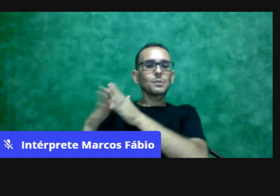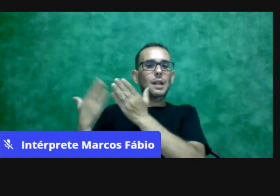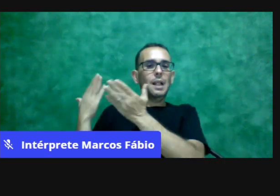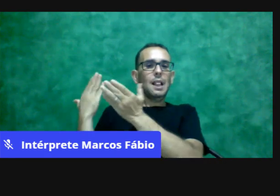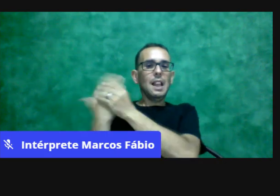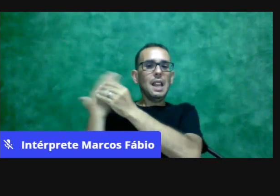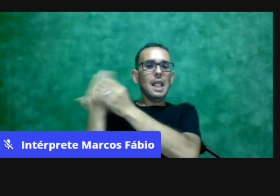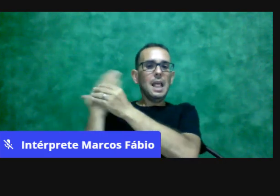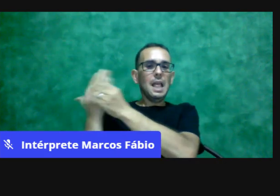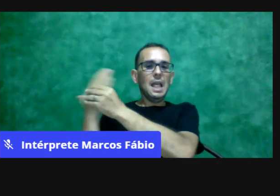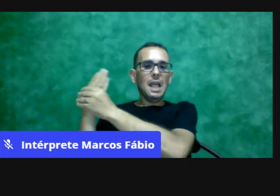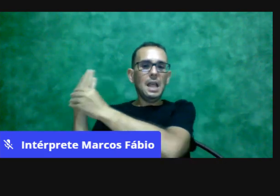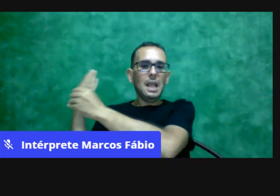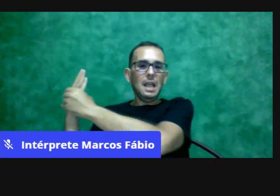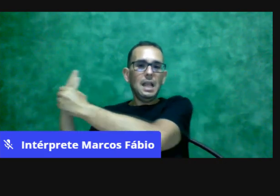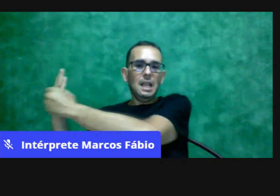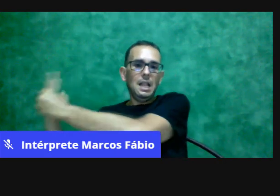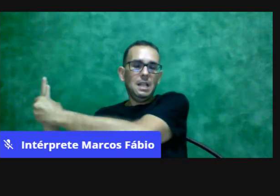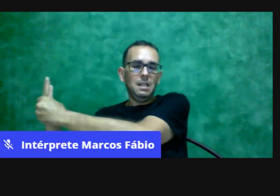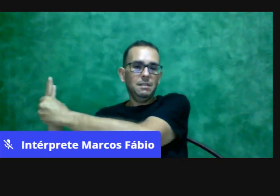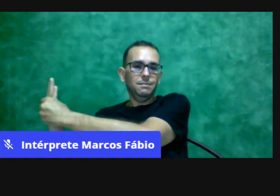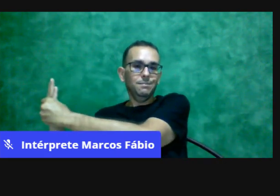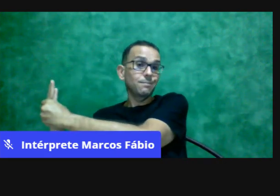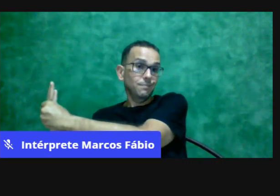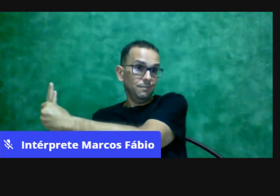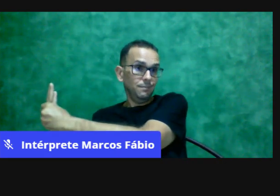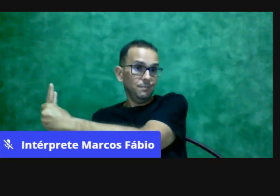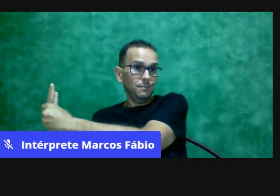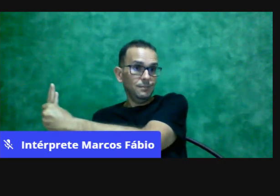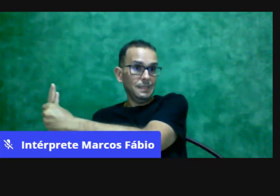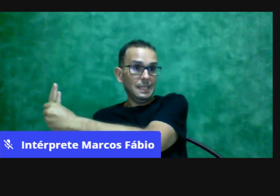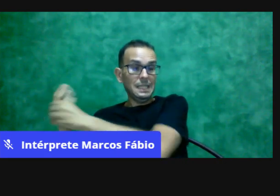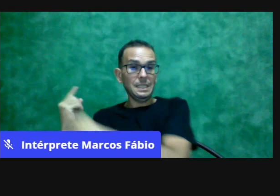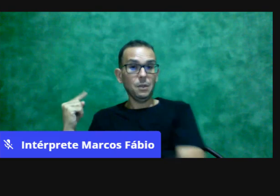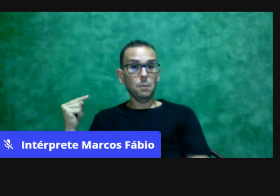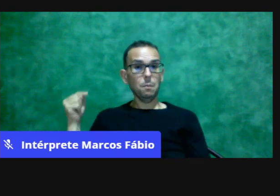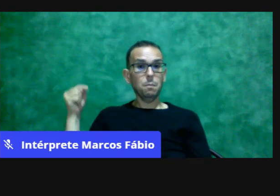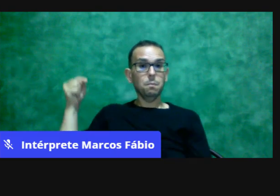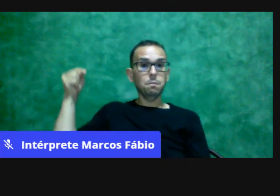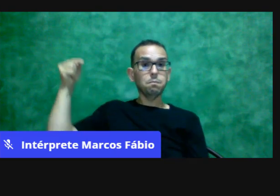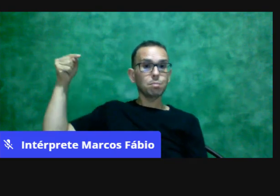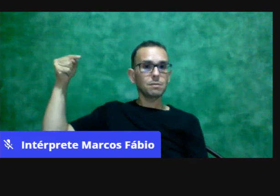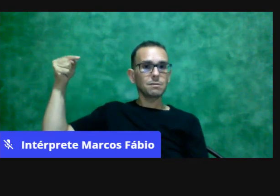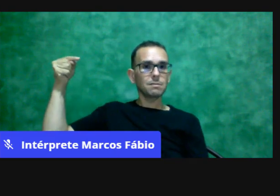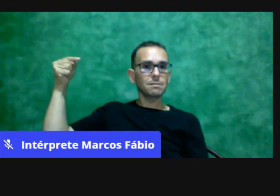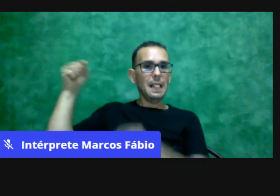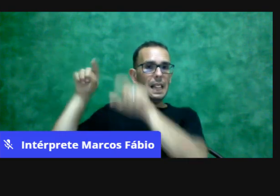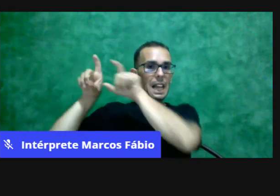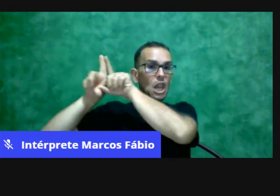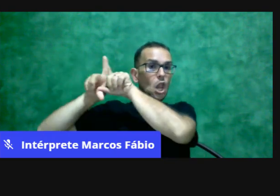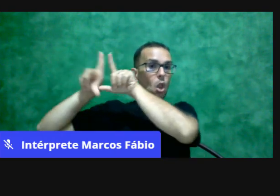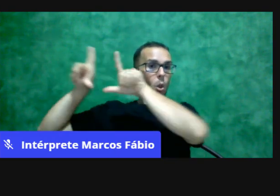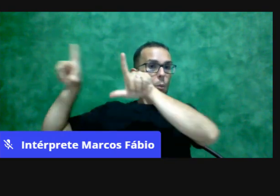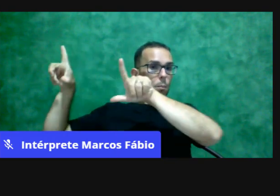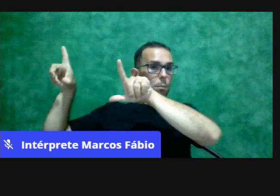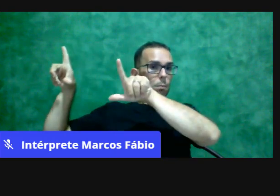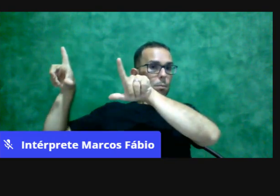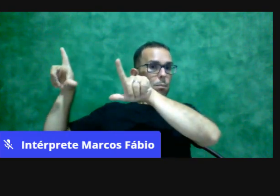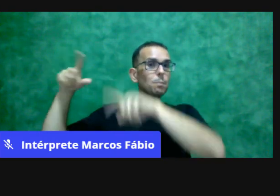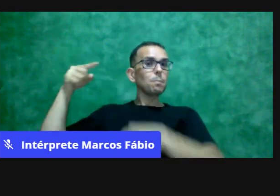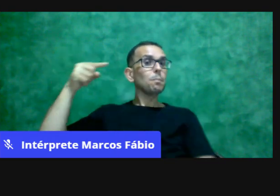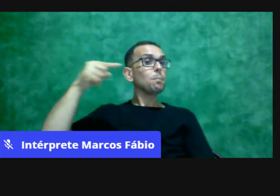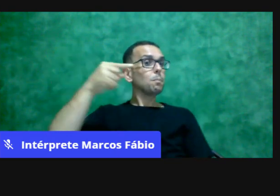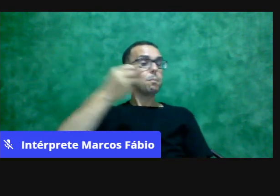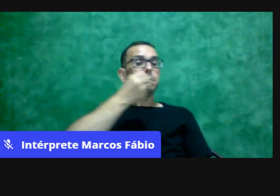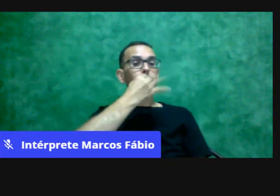aquelas informações que estão ali. Mas se eu coloco ela num plano mais limpo, olha como ela parece muito